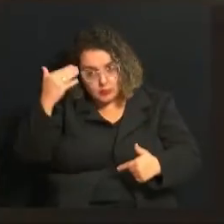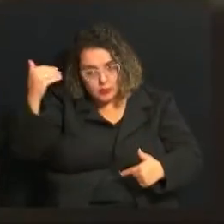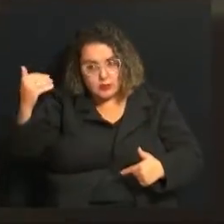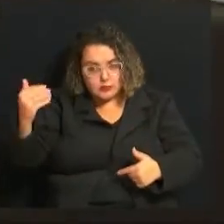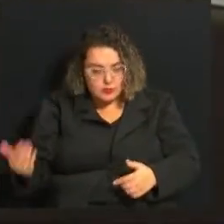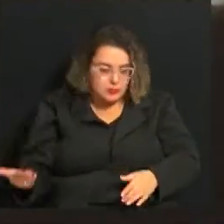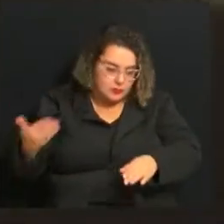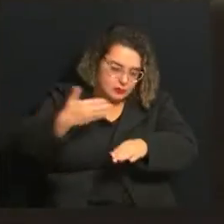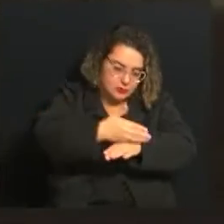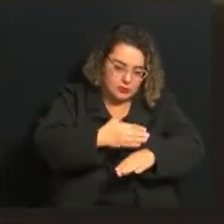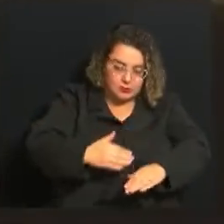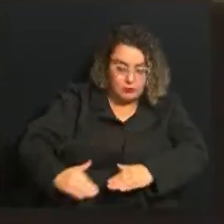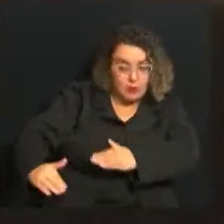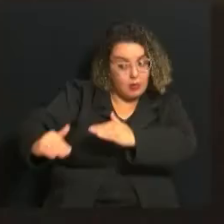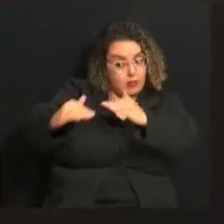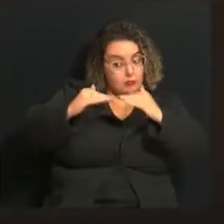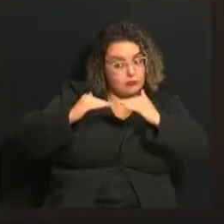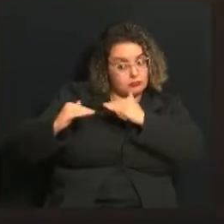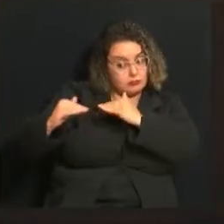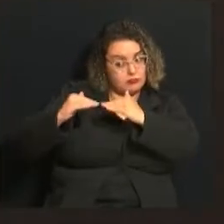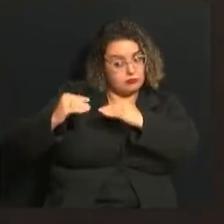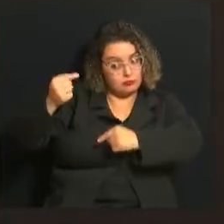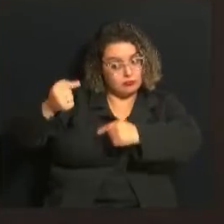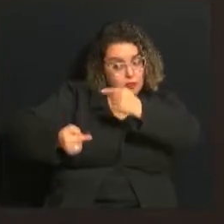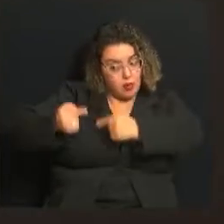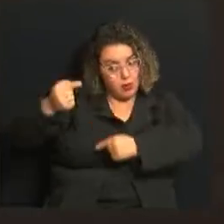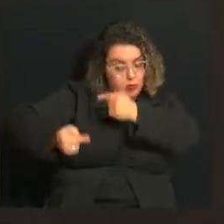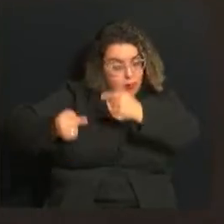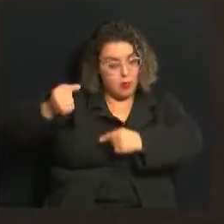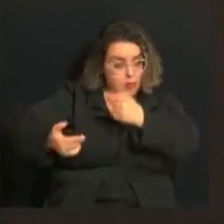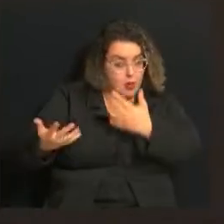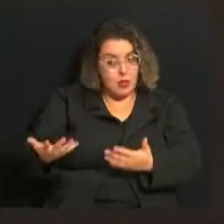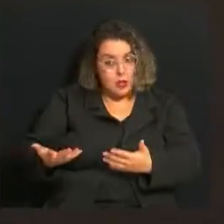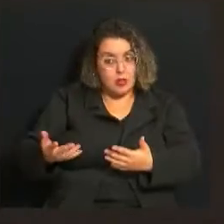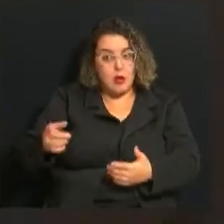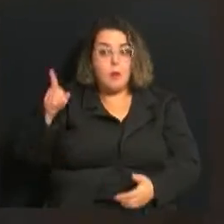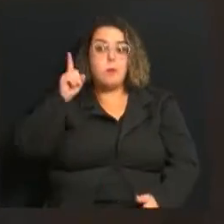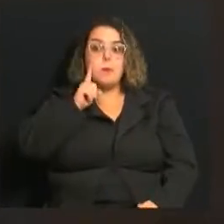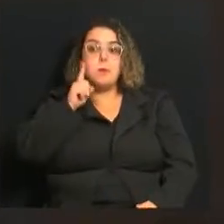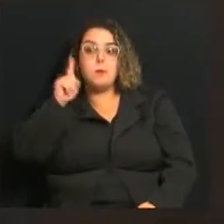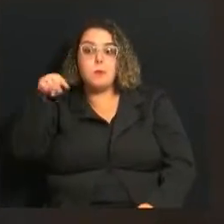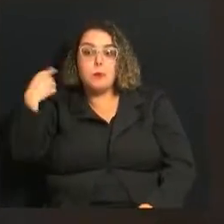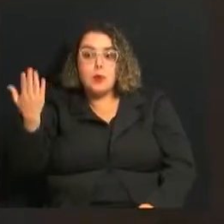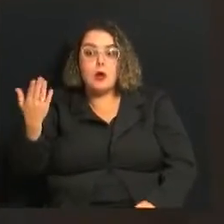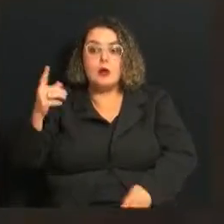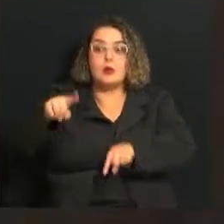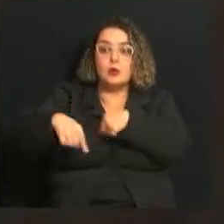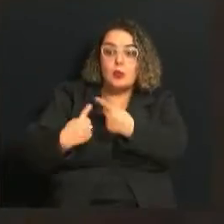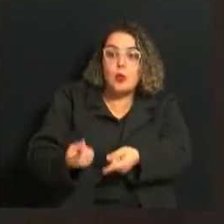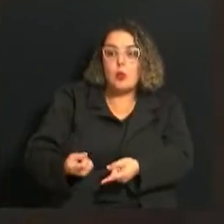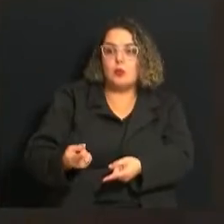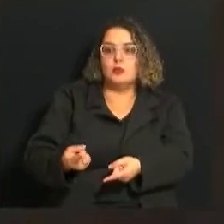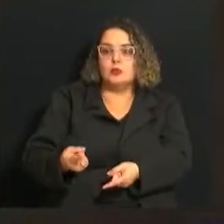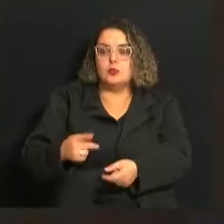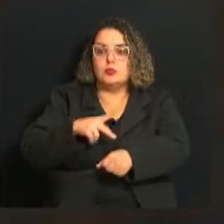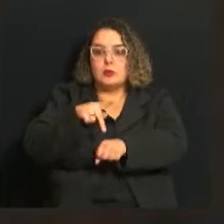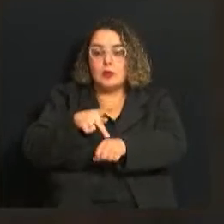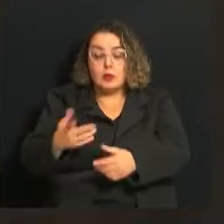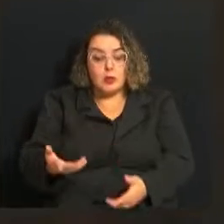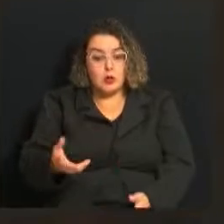de produtividade de países como Estados Unidos e outros países, eles ficam pensando, poxa vida, mas isso aí deu